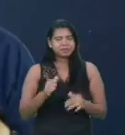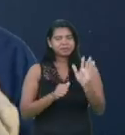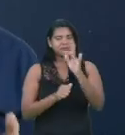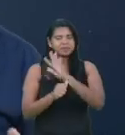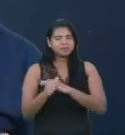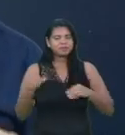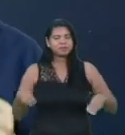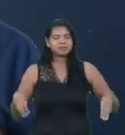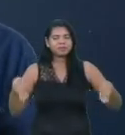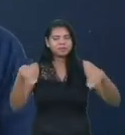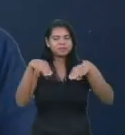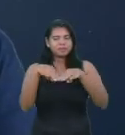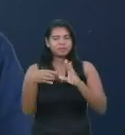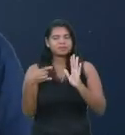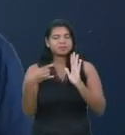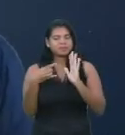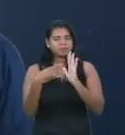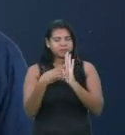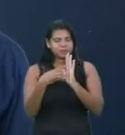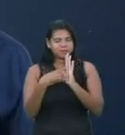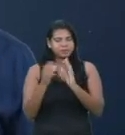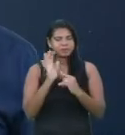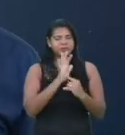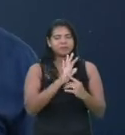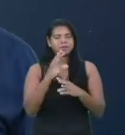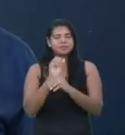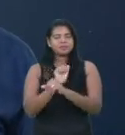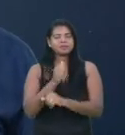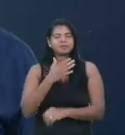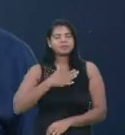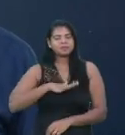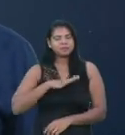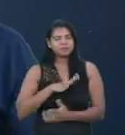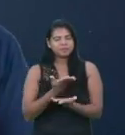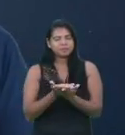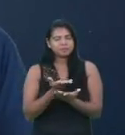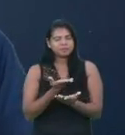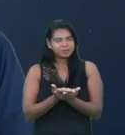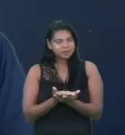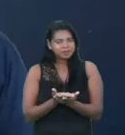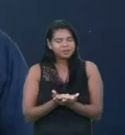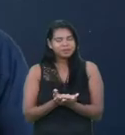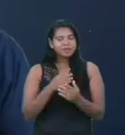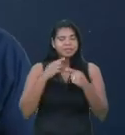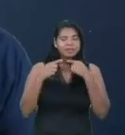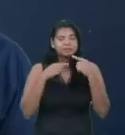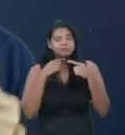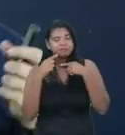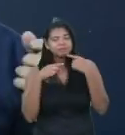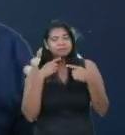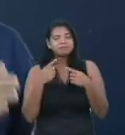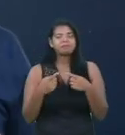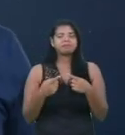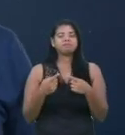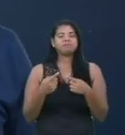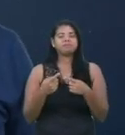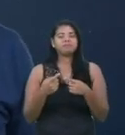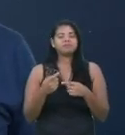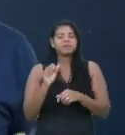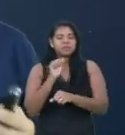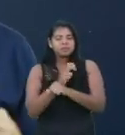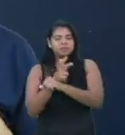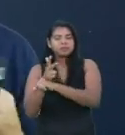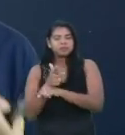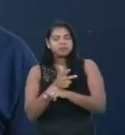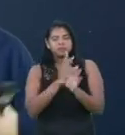ímãs naturais e dos ímãs induzidos. Espero que você tenha gostado da aula. Caso tenha alguma dúvida, eu recomendo a você assistir essa aula